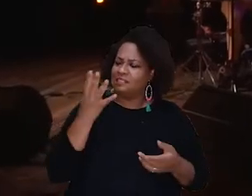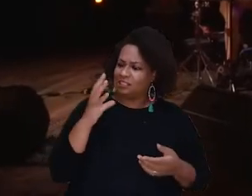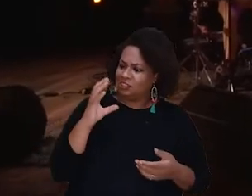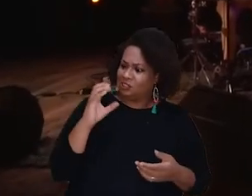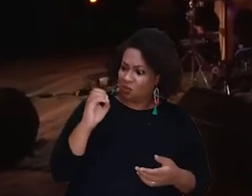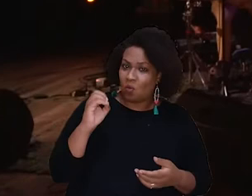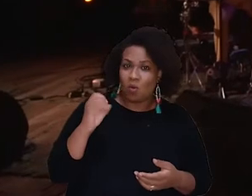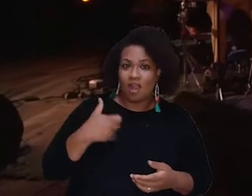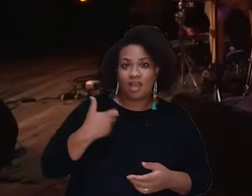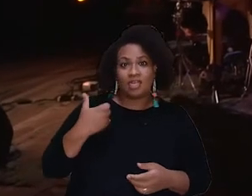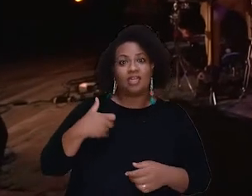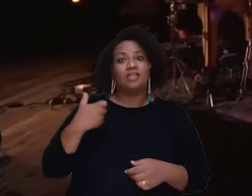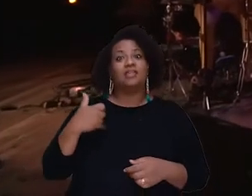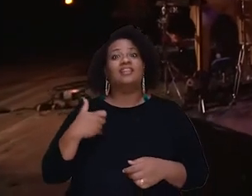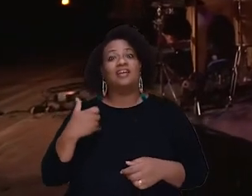40